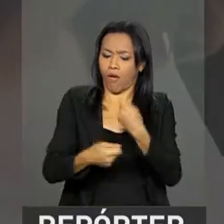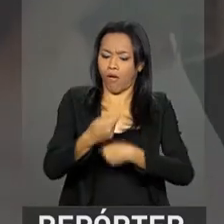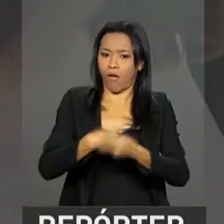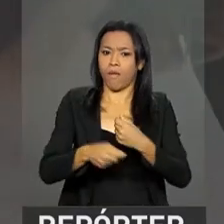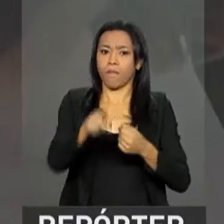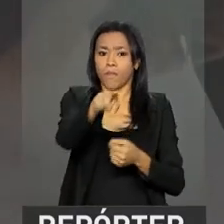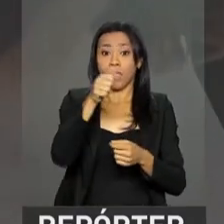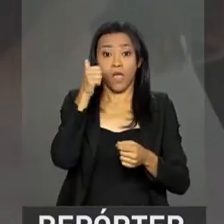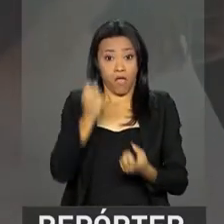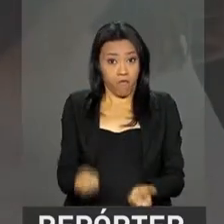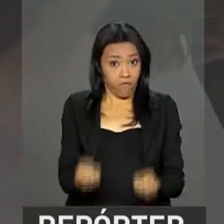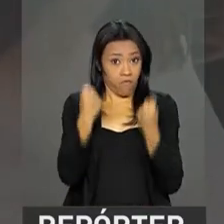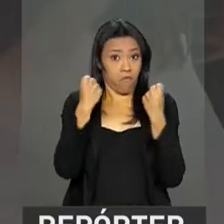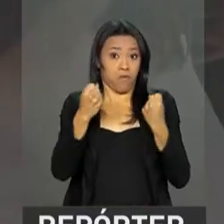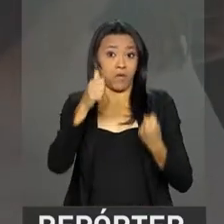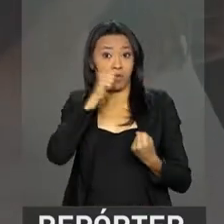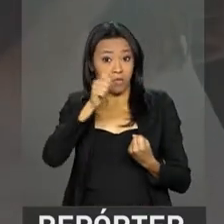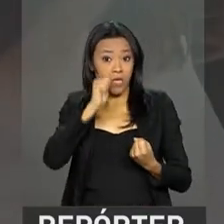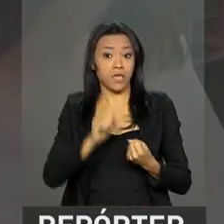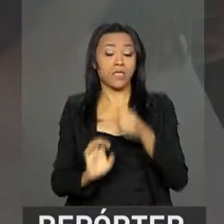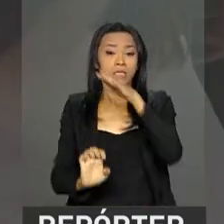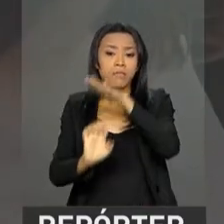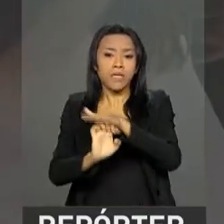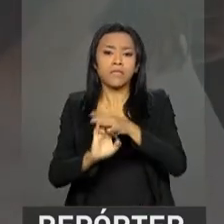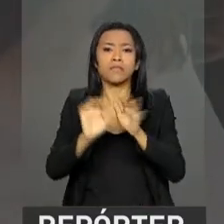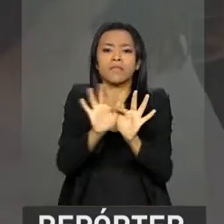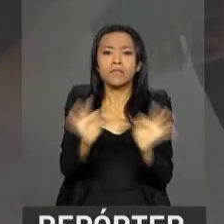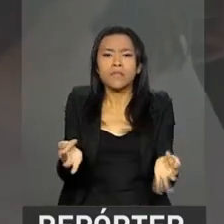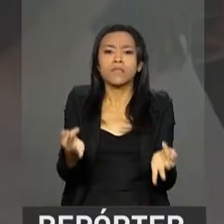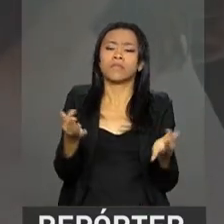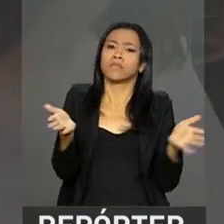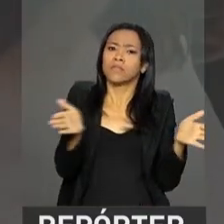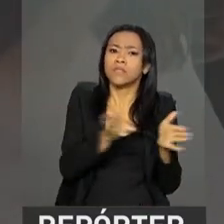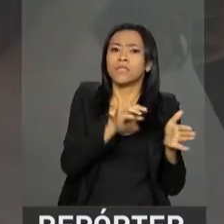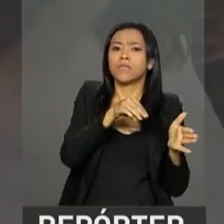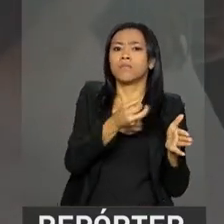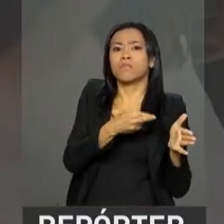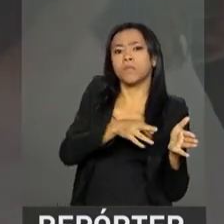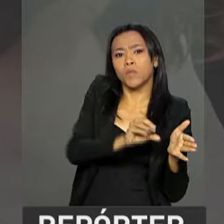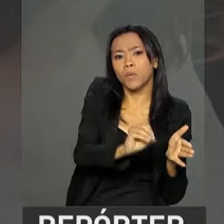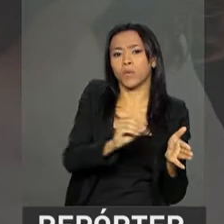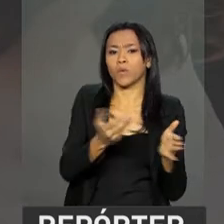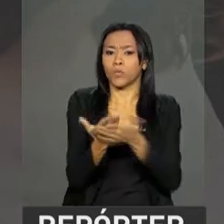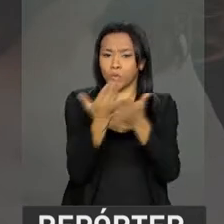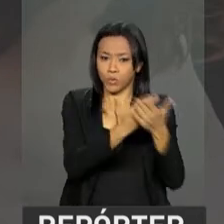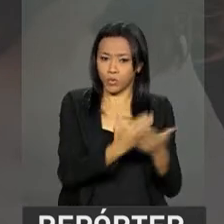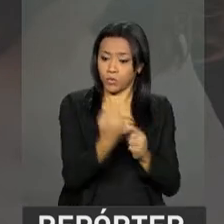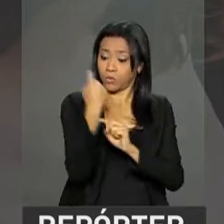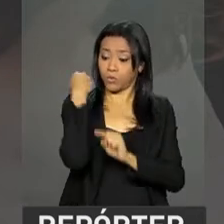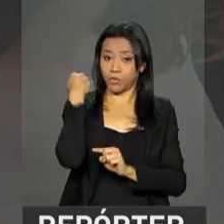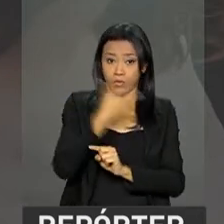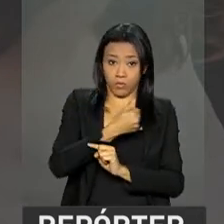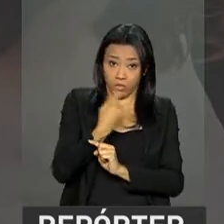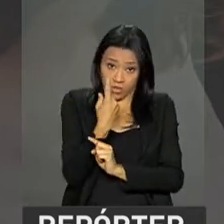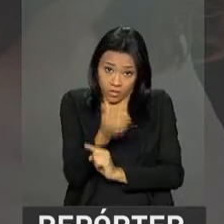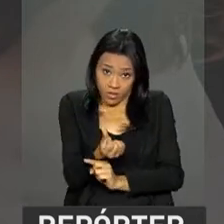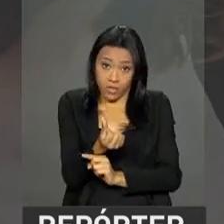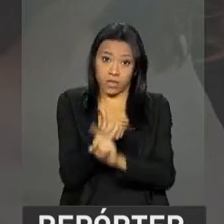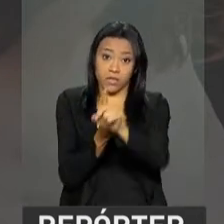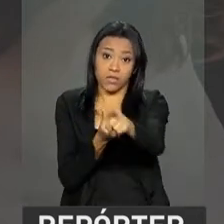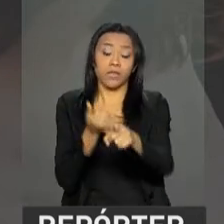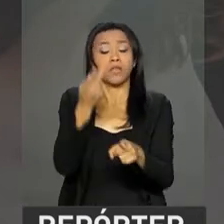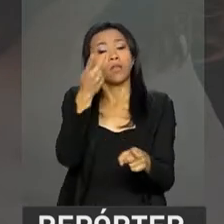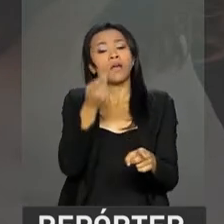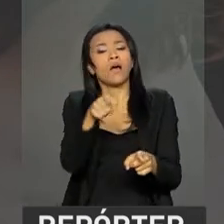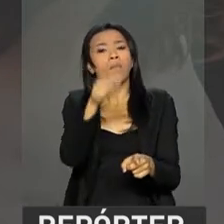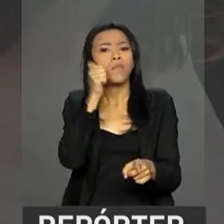feminina é forte no universo das micro e pequenas empresas. Segundo o estudo, em 2016, a taxa de empreendedorismo